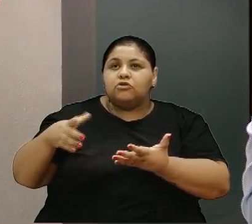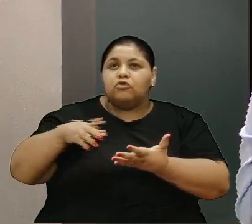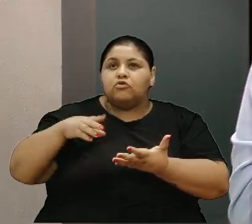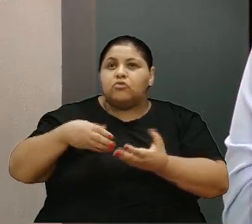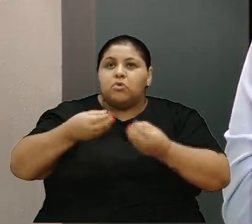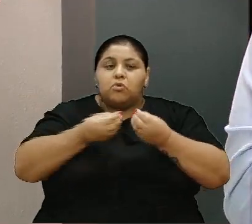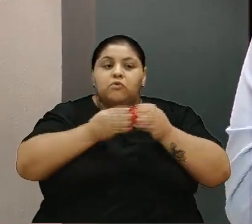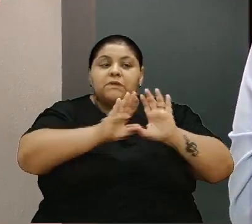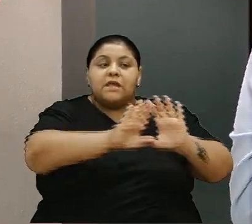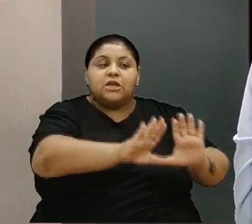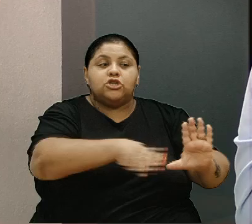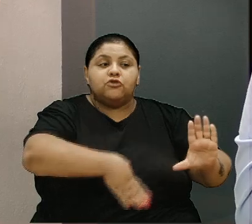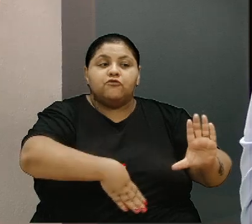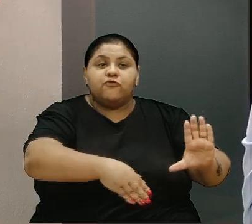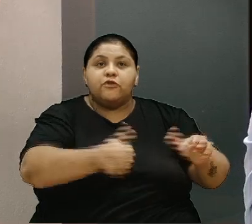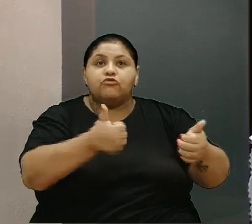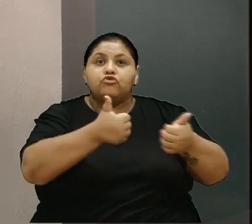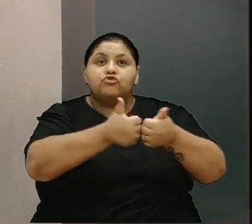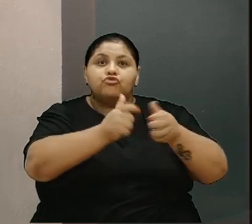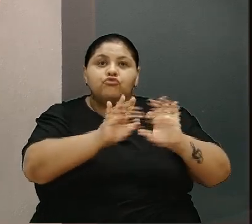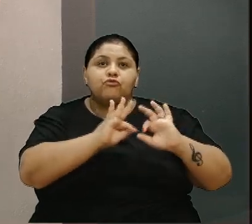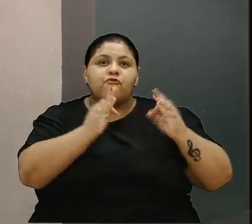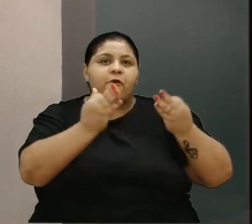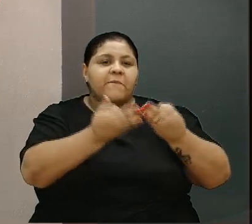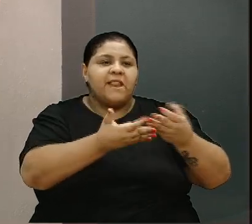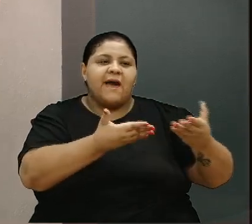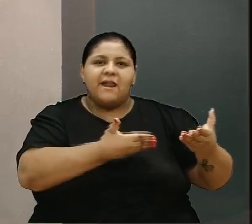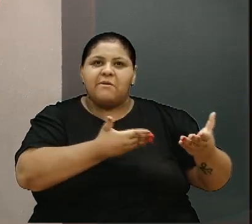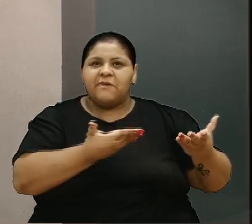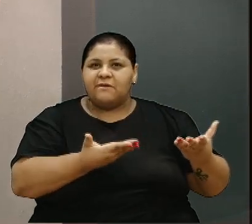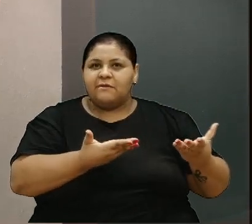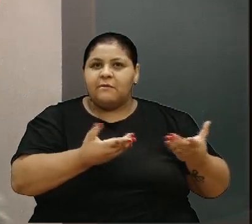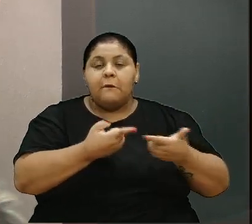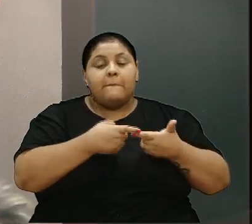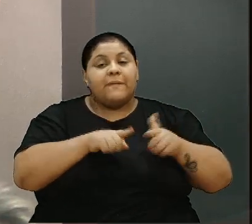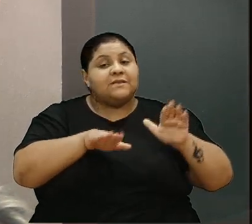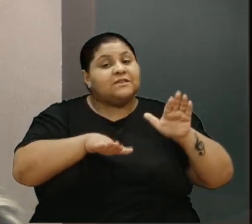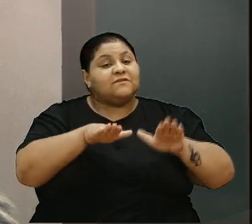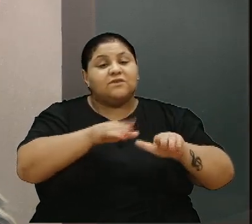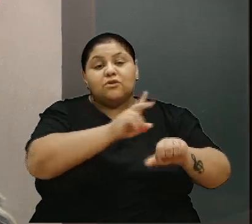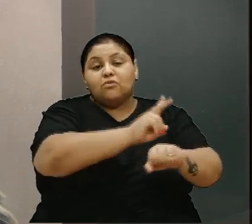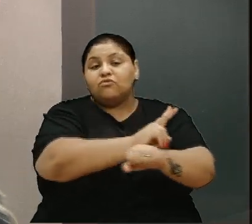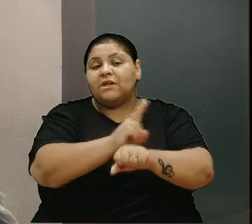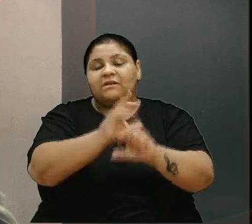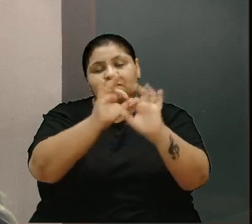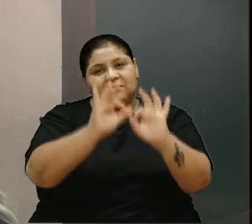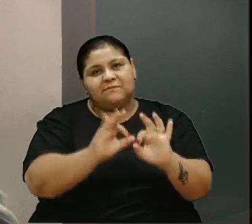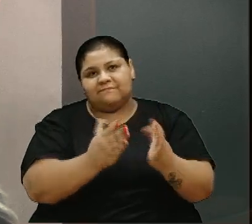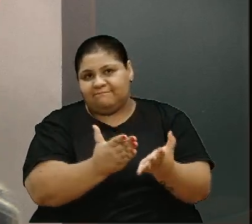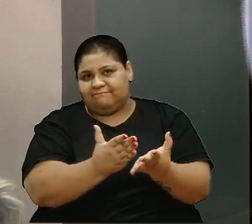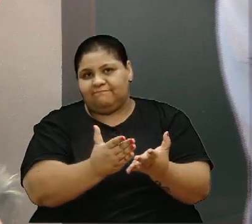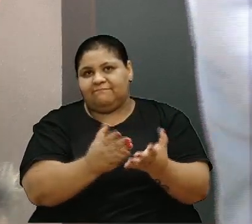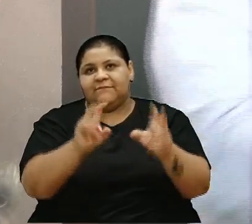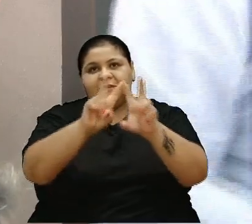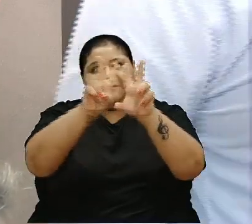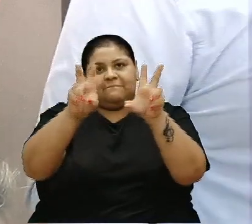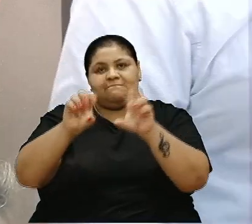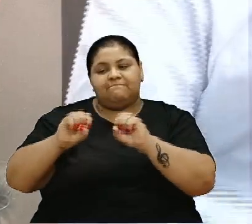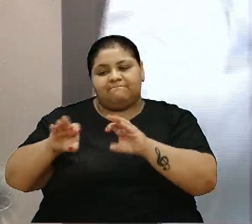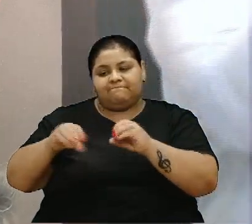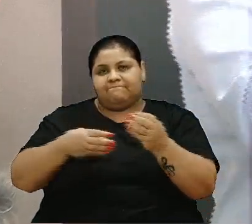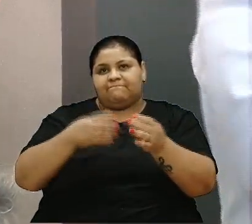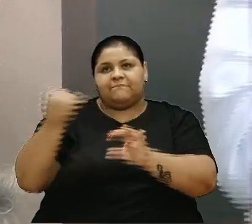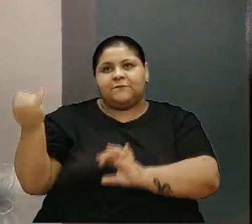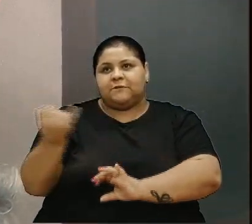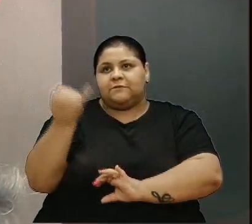na informalidade vai cuidar daquela criança. Só que nem sempre vai cuidar da forma devida. Então, tema da educação é muito importante